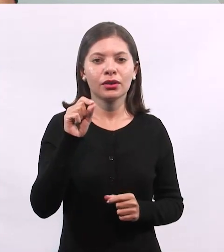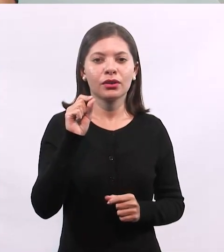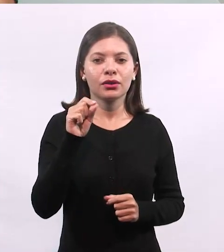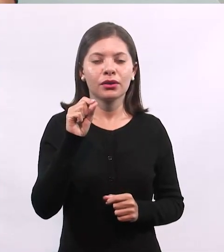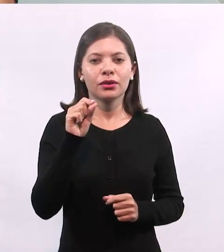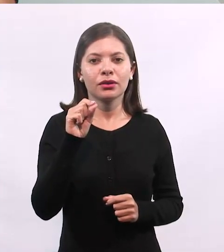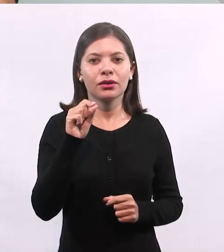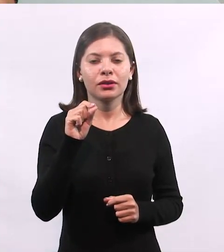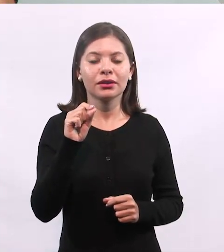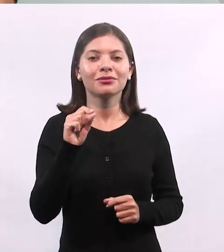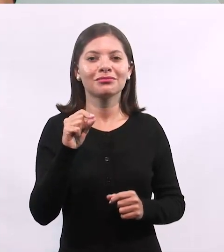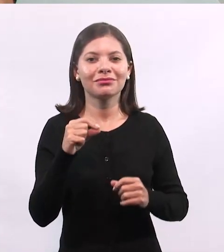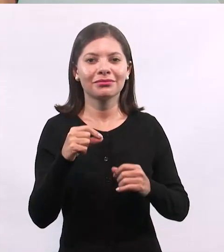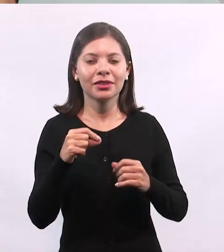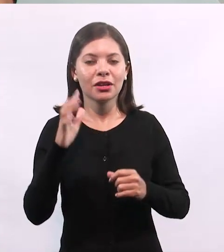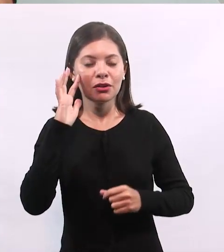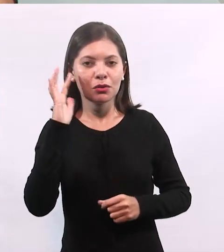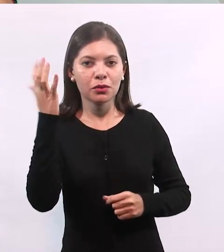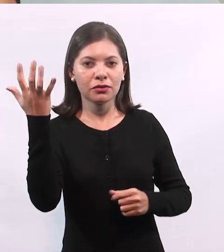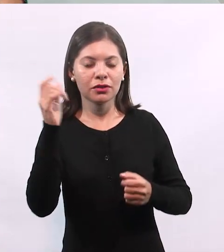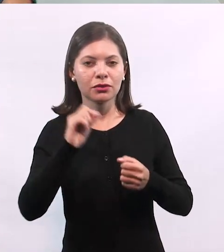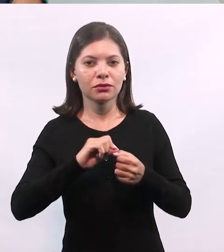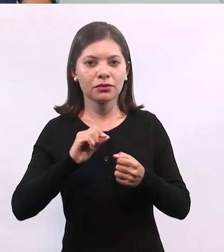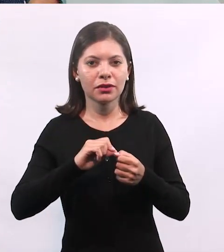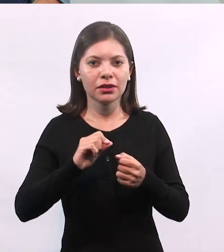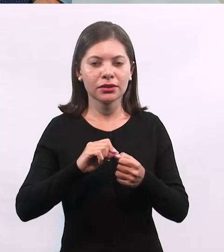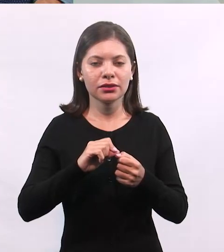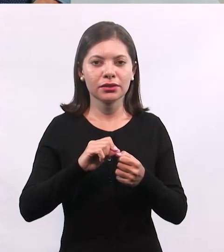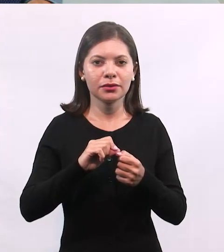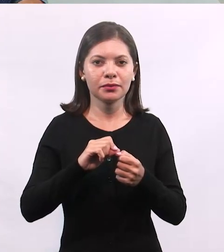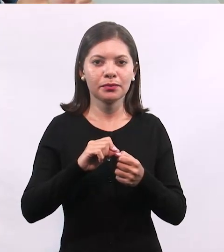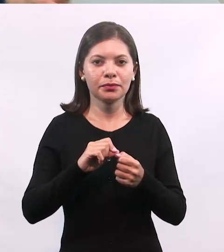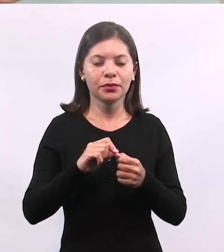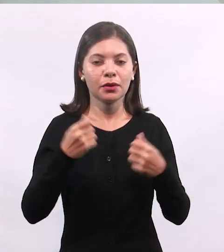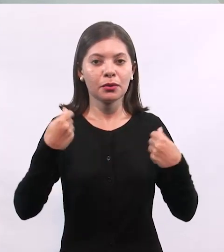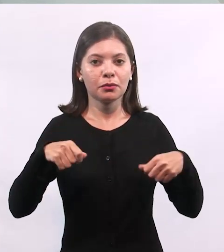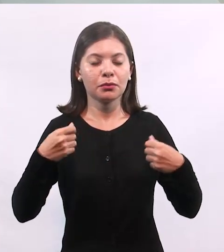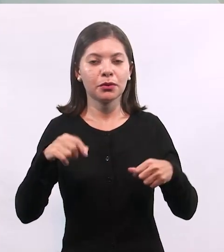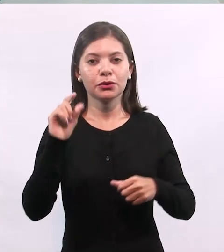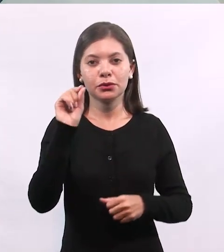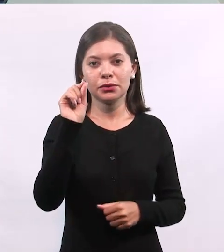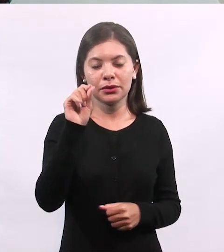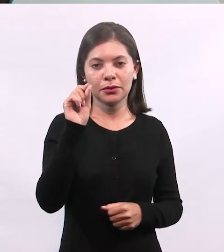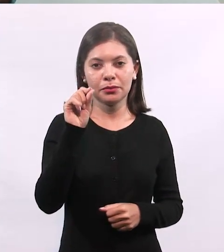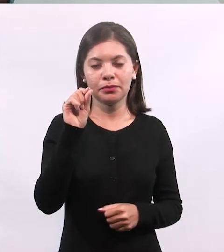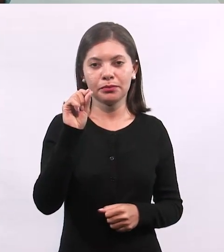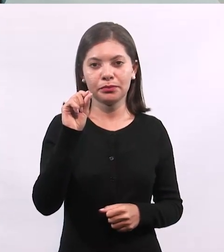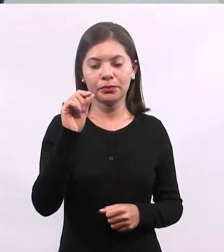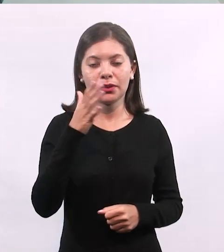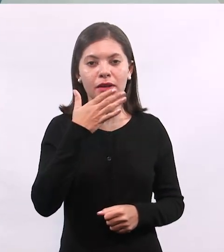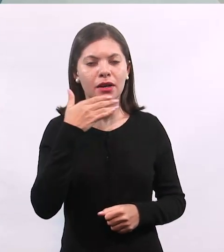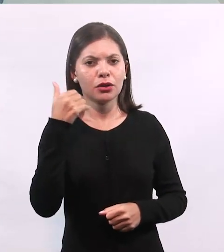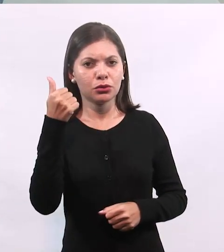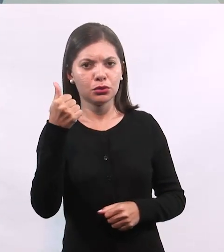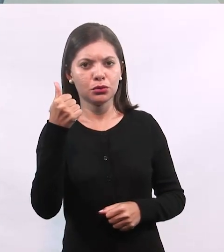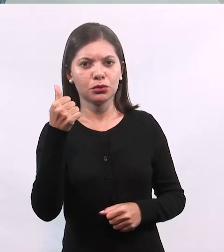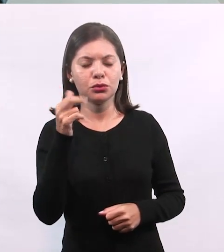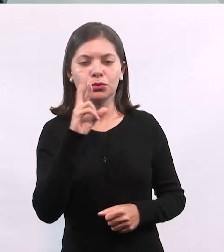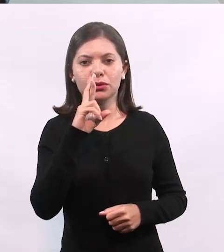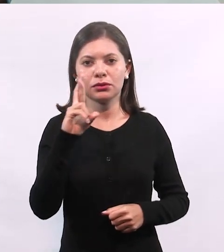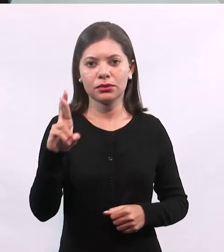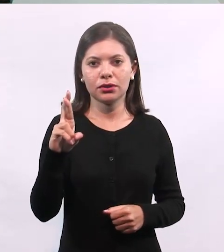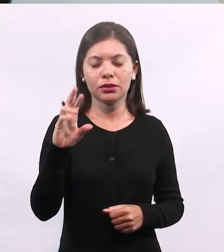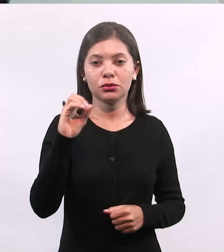que acontece quando a gente faz um evento aleatório eu posso ter situações que favoreçam